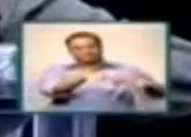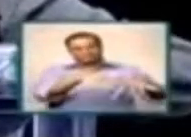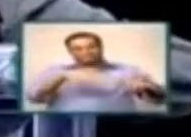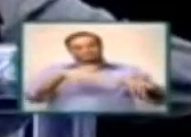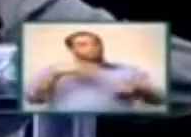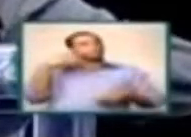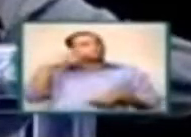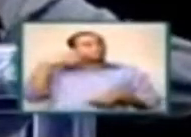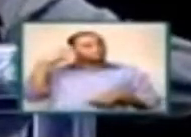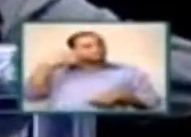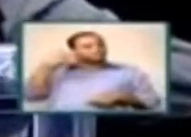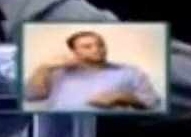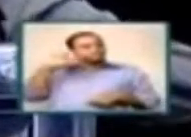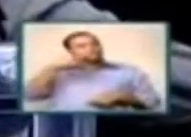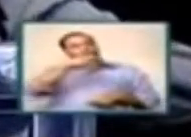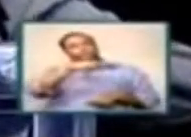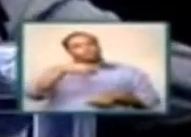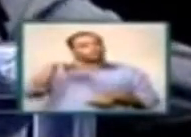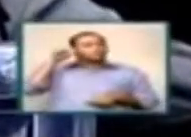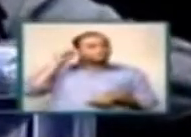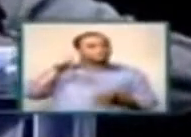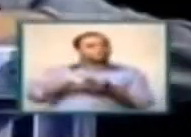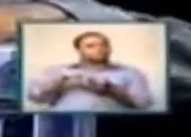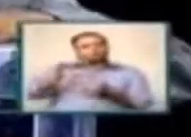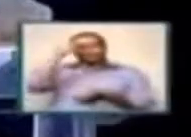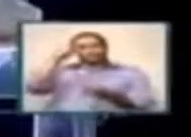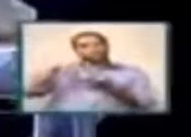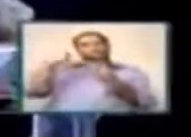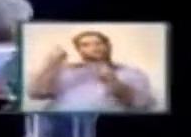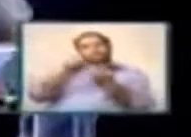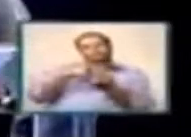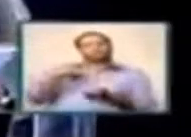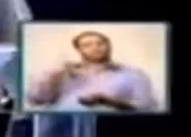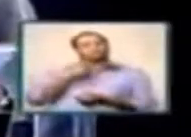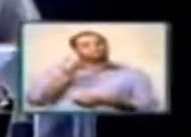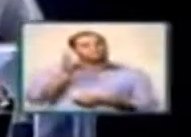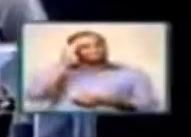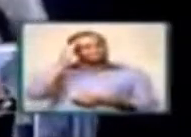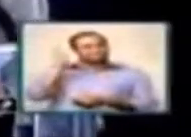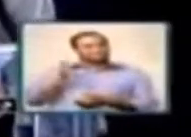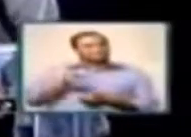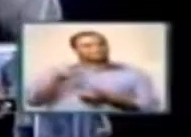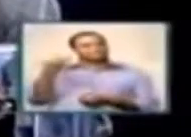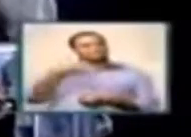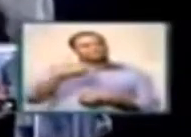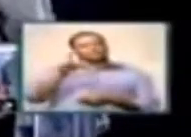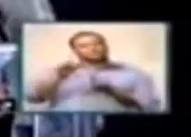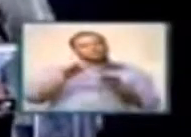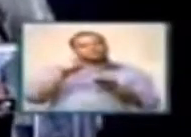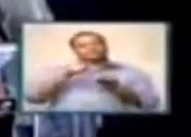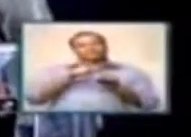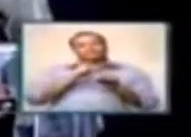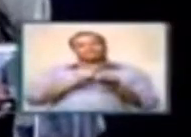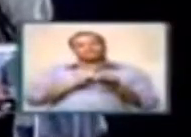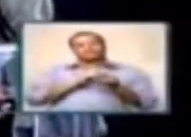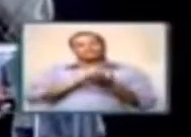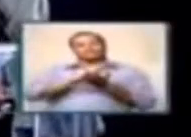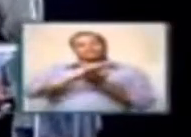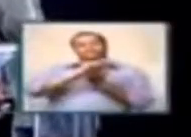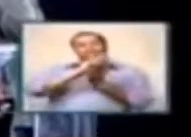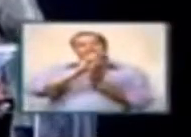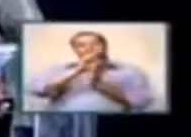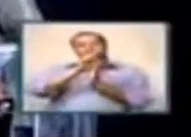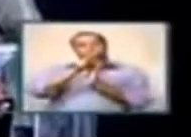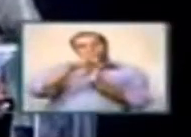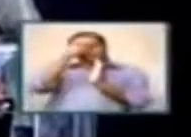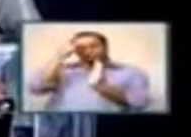essa corte e pelo conjunto da sociedade. Sabemos perfeitamente que essa diversidade de apoios